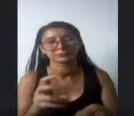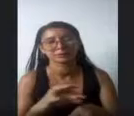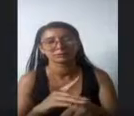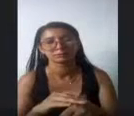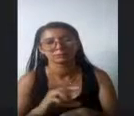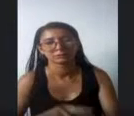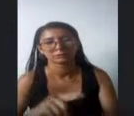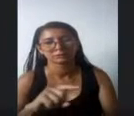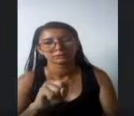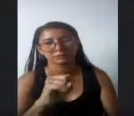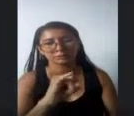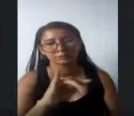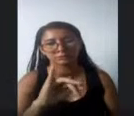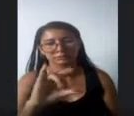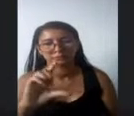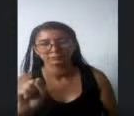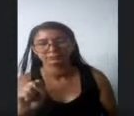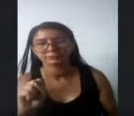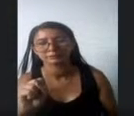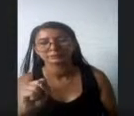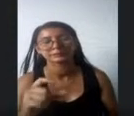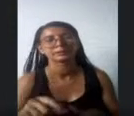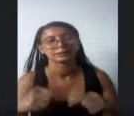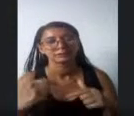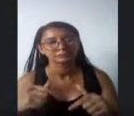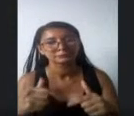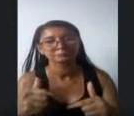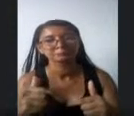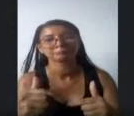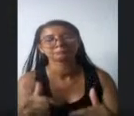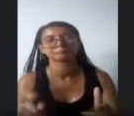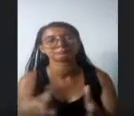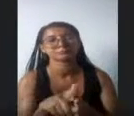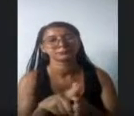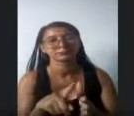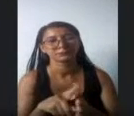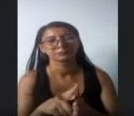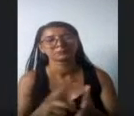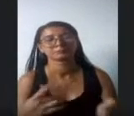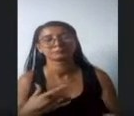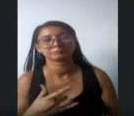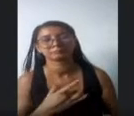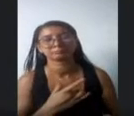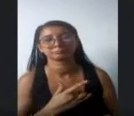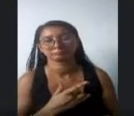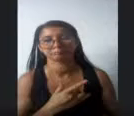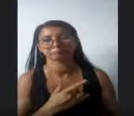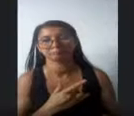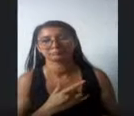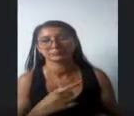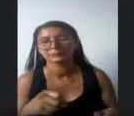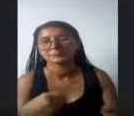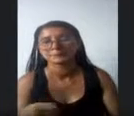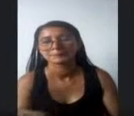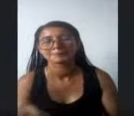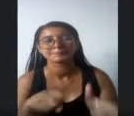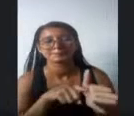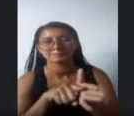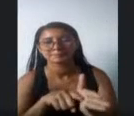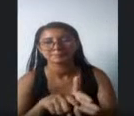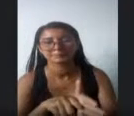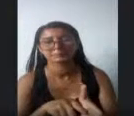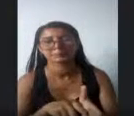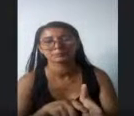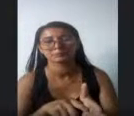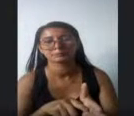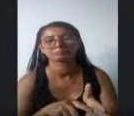objeto de trabalho que desafia o Sistema Único de Saúde. Né? A gente está falando aí da necessidade de pesquisas ainda para entender como é